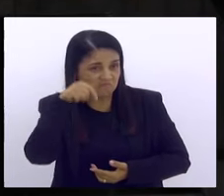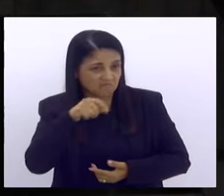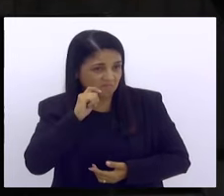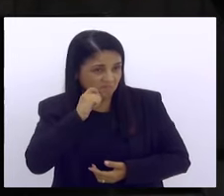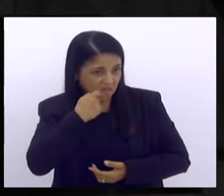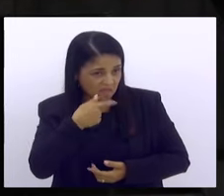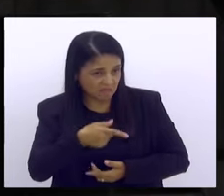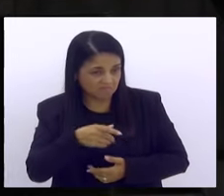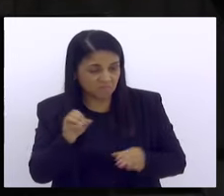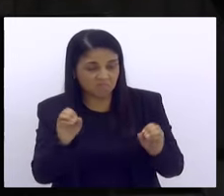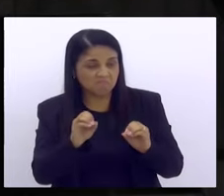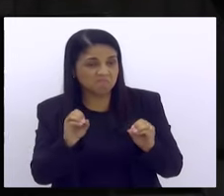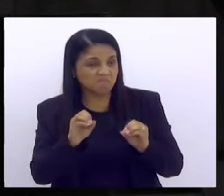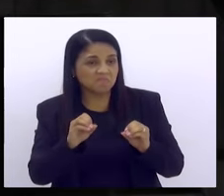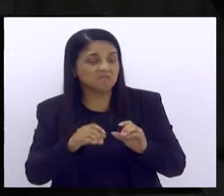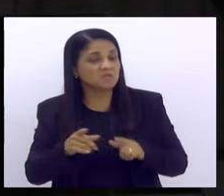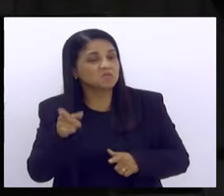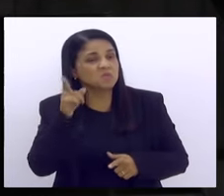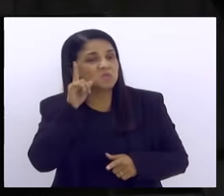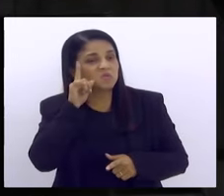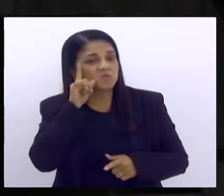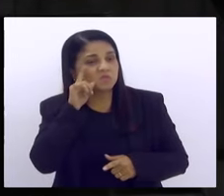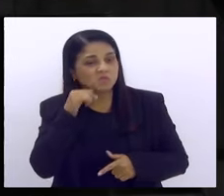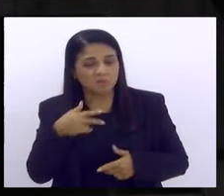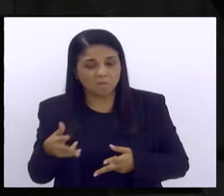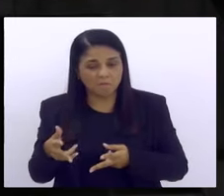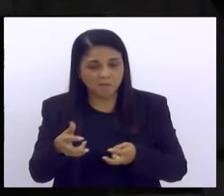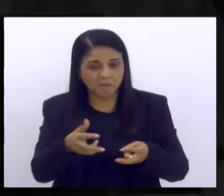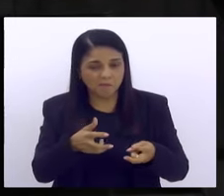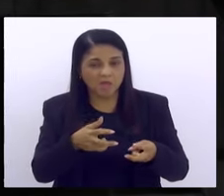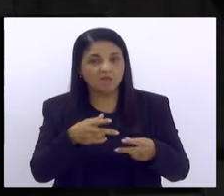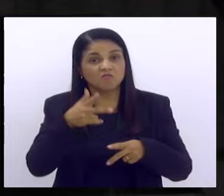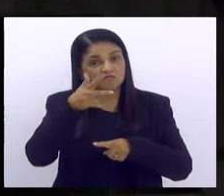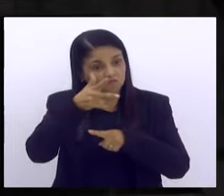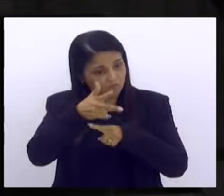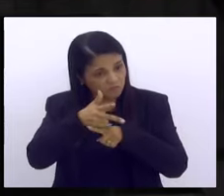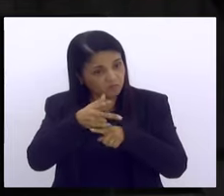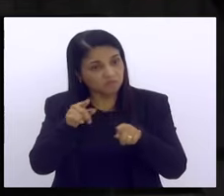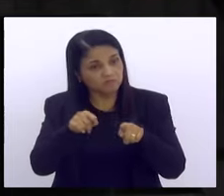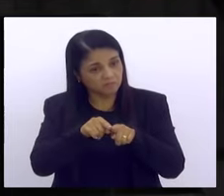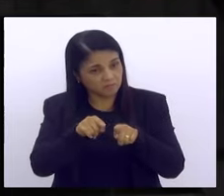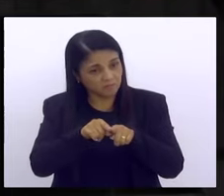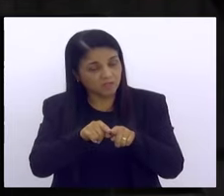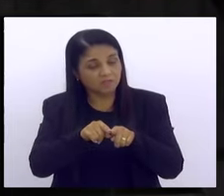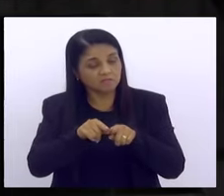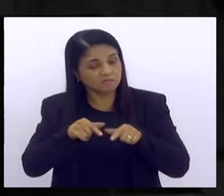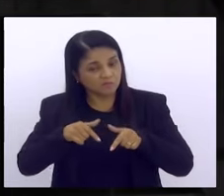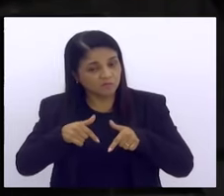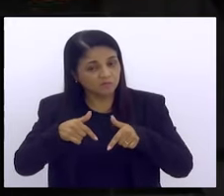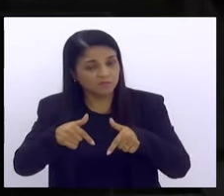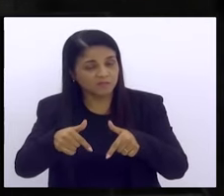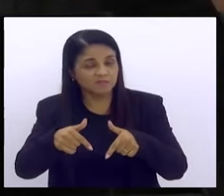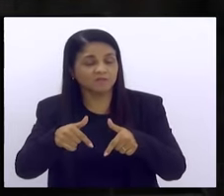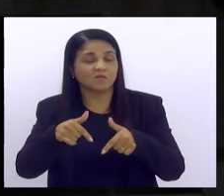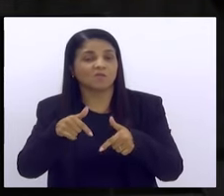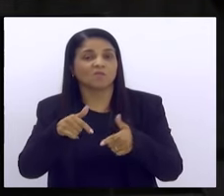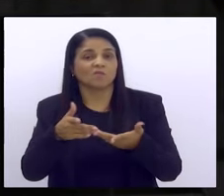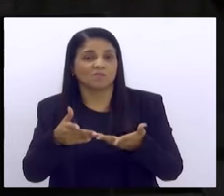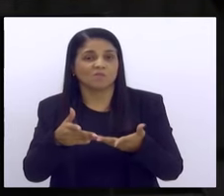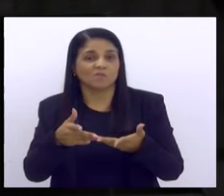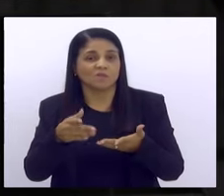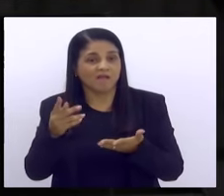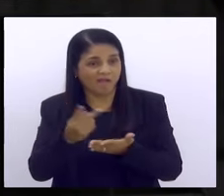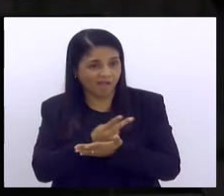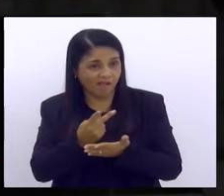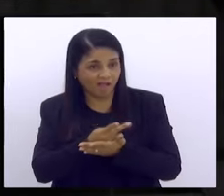que presencia todos os dias, inclusive vendo os nossos vídeos, nas operações ilegais que acontecem, eu